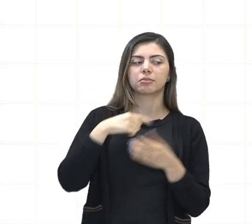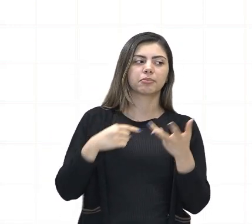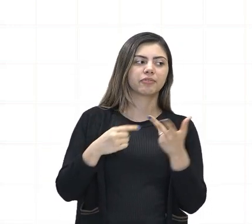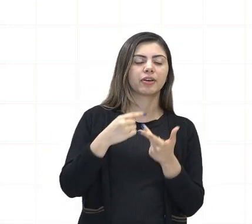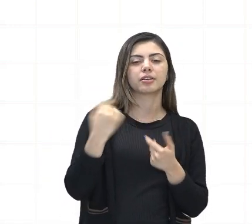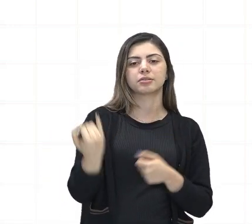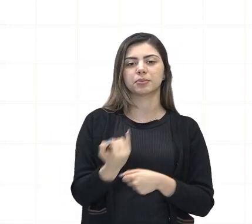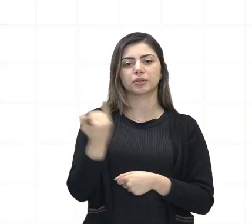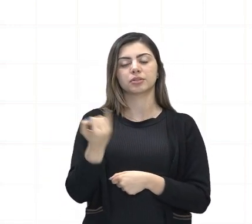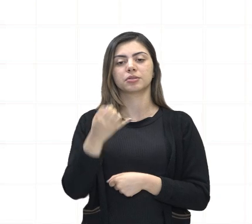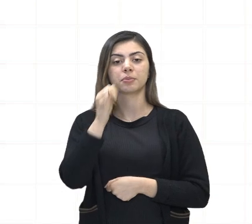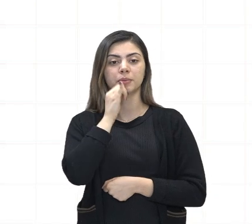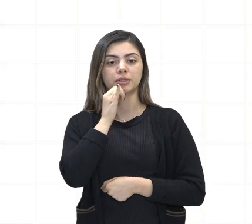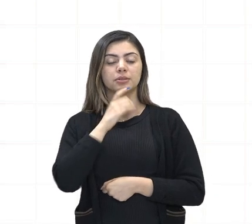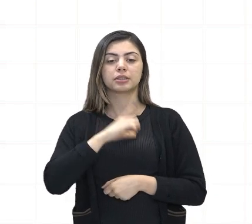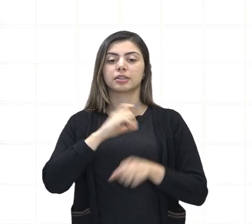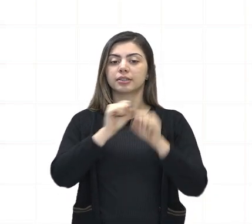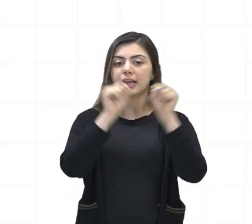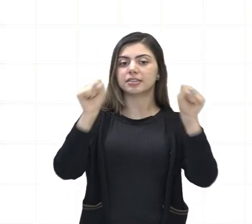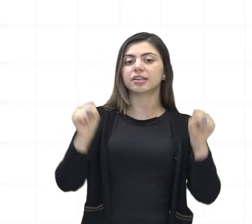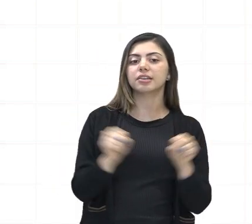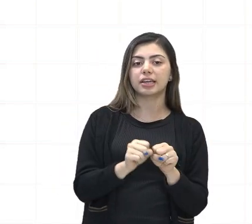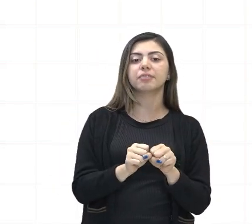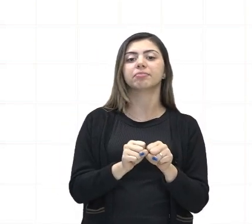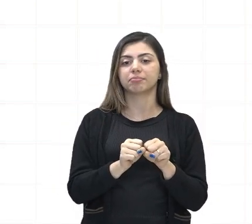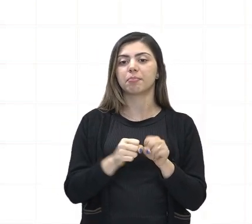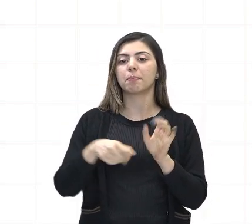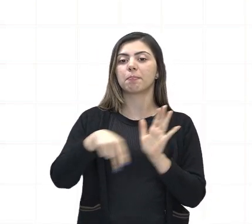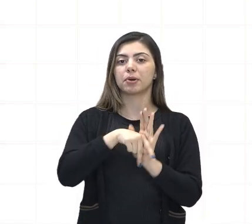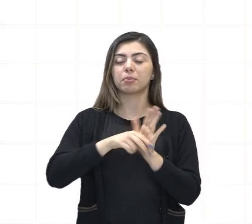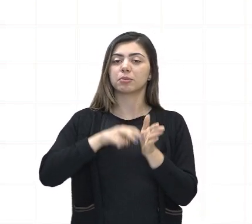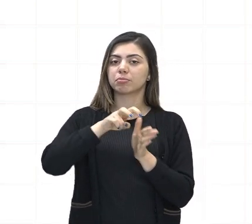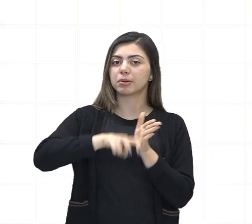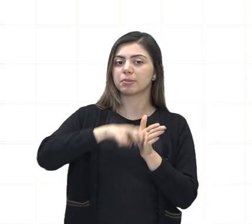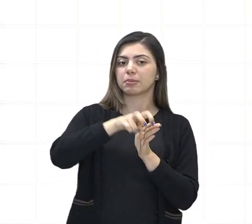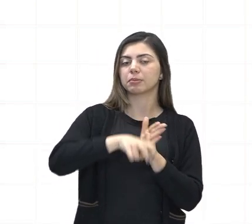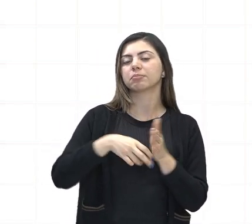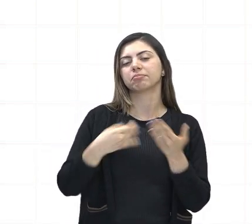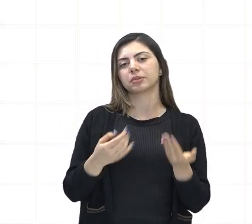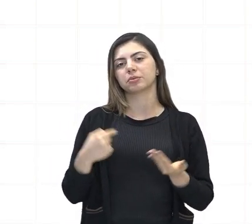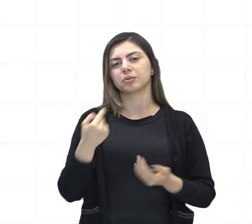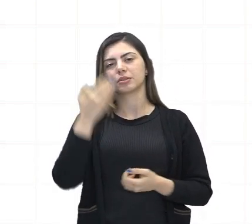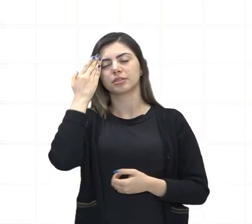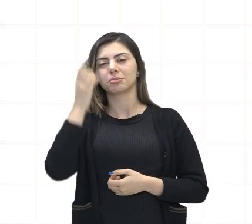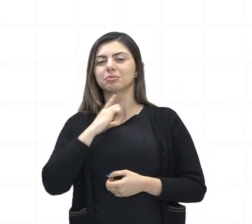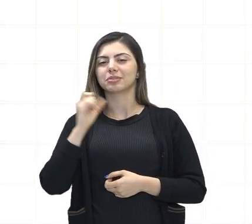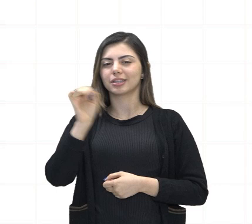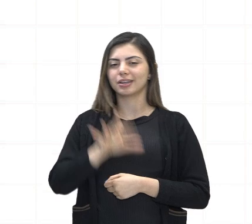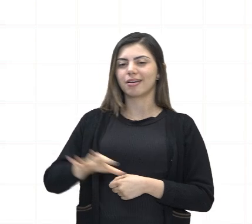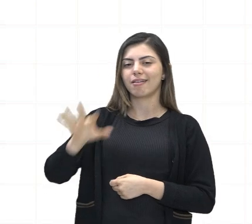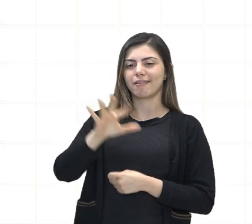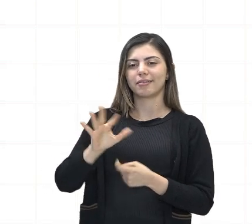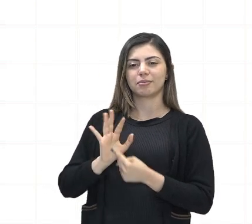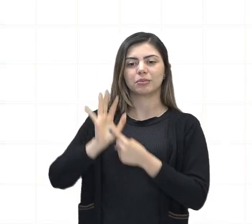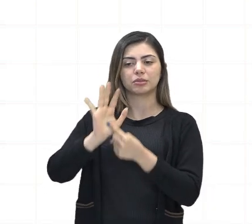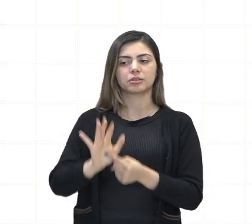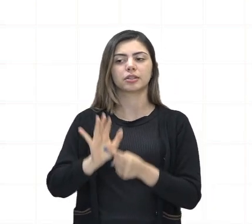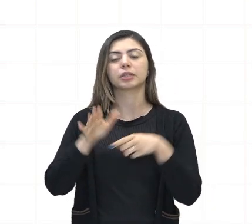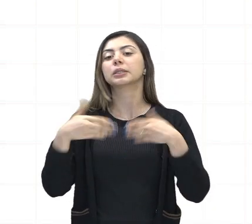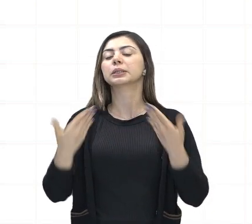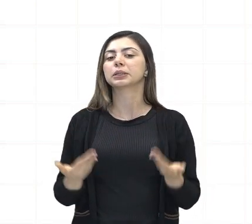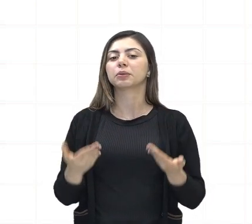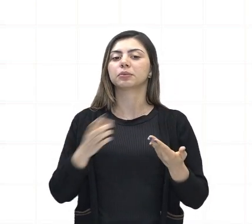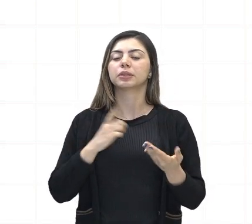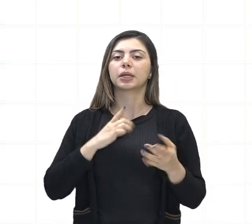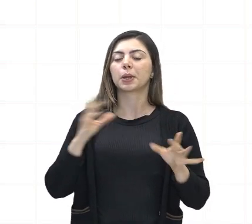por exemplo, o sistema de ferrovias de Cuba. Bom, Cuba tem aquele território que a gente viu, né, e ele é praticamente